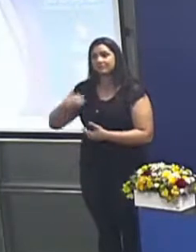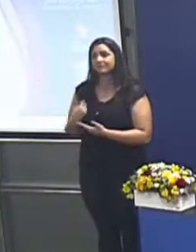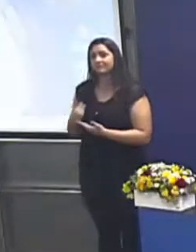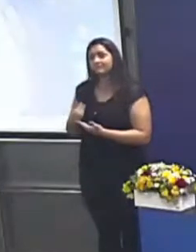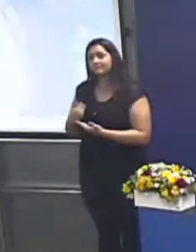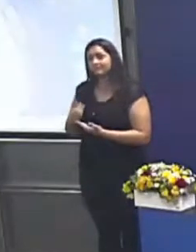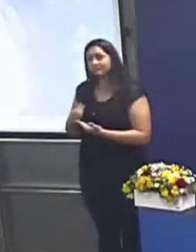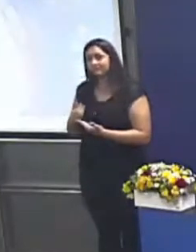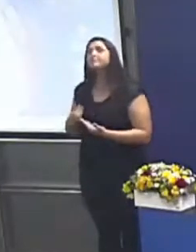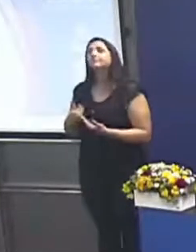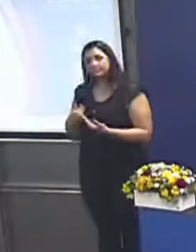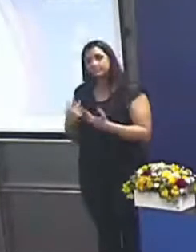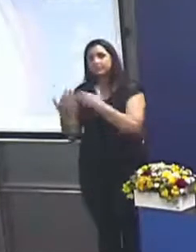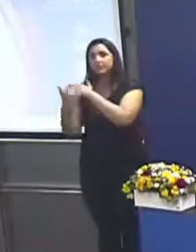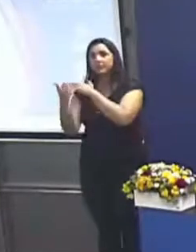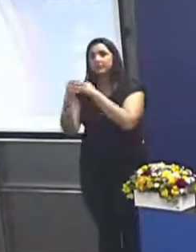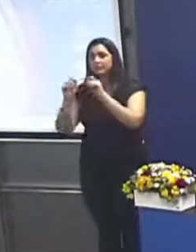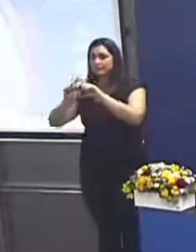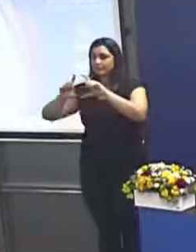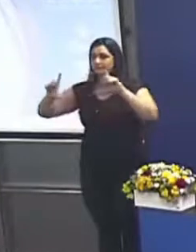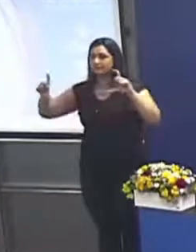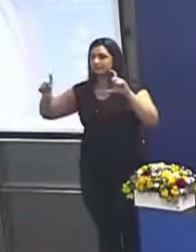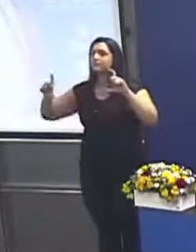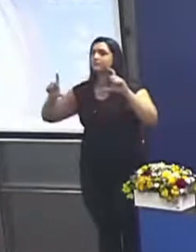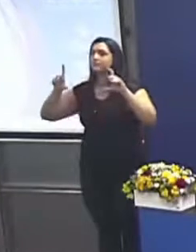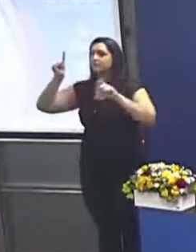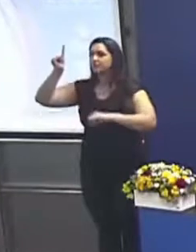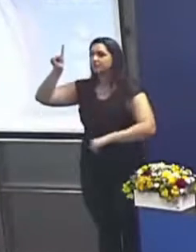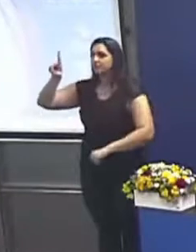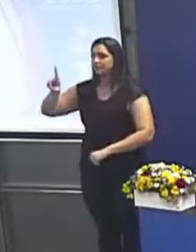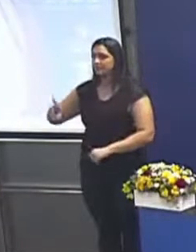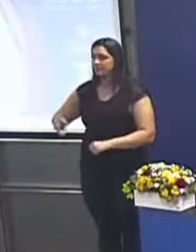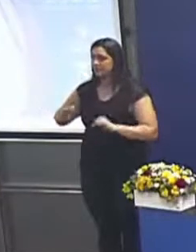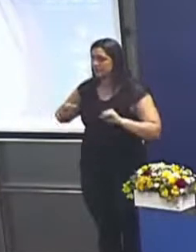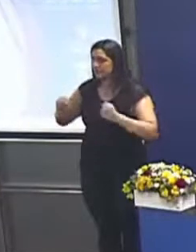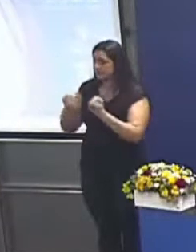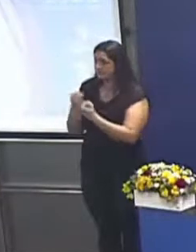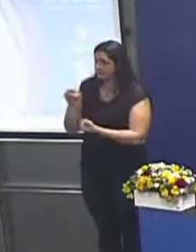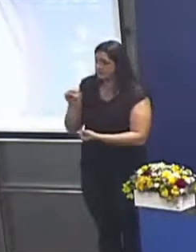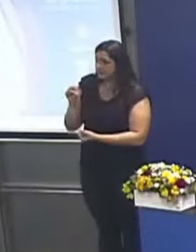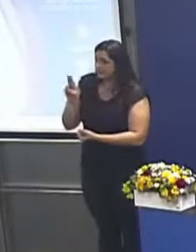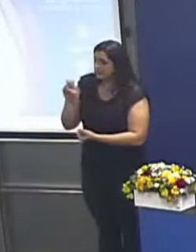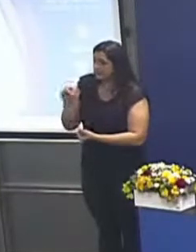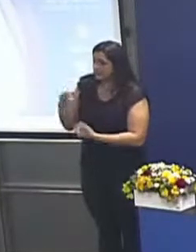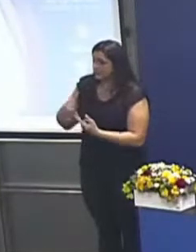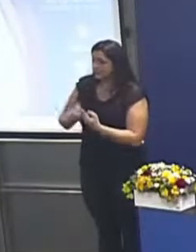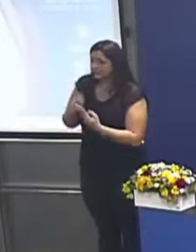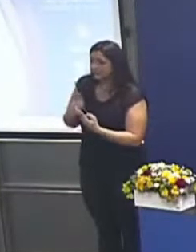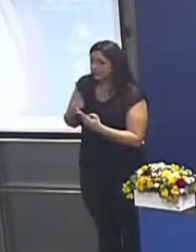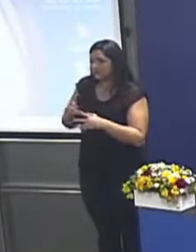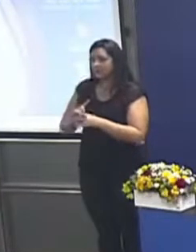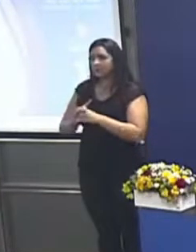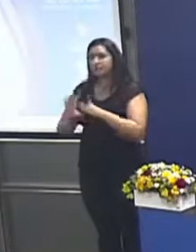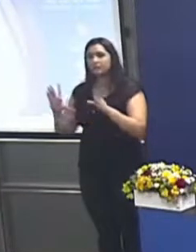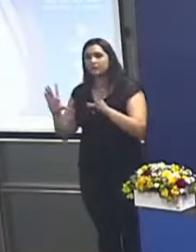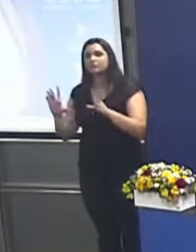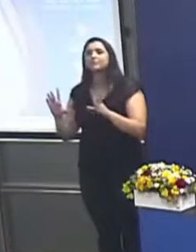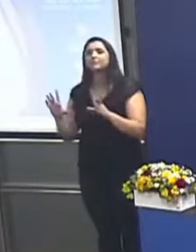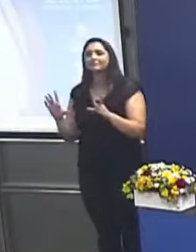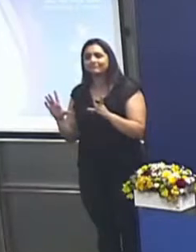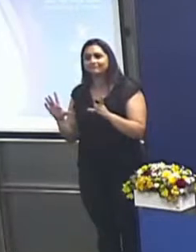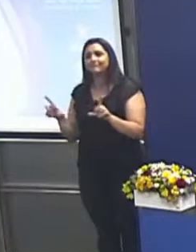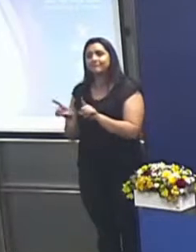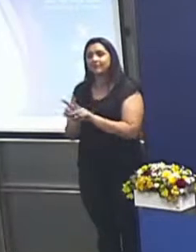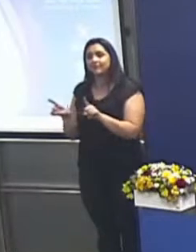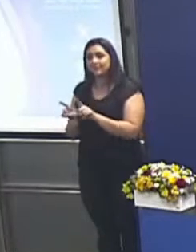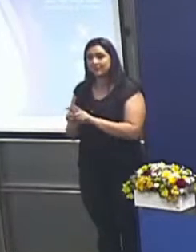a chamada tem lá garantir direitos, defender o SUS, a vida e a democracia. E, por